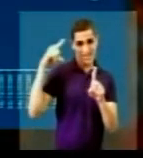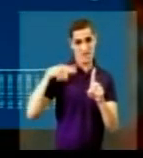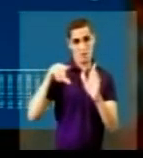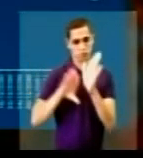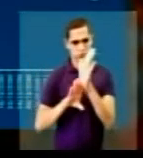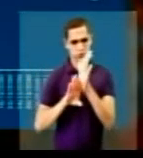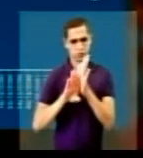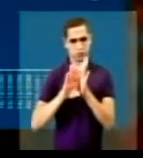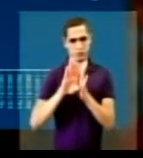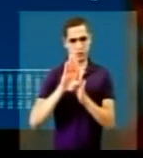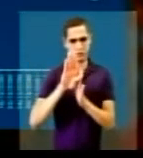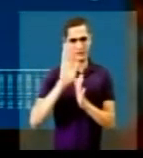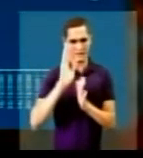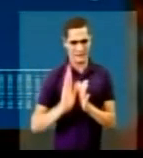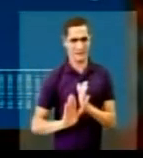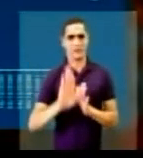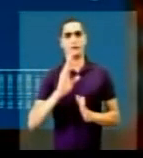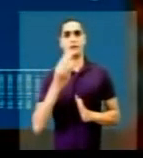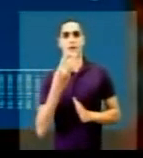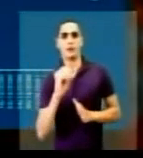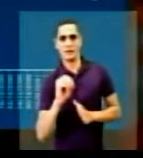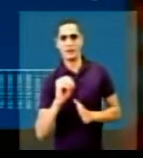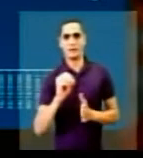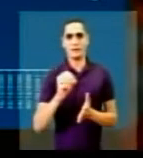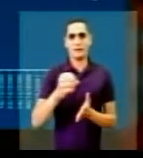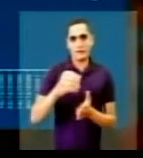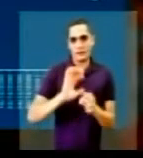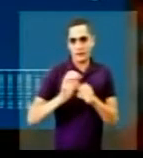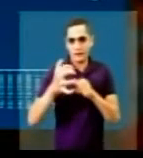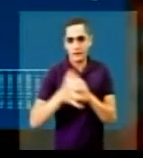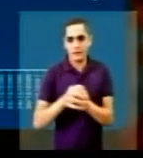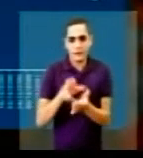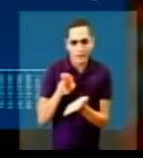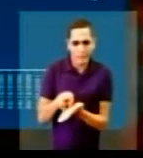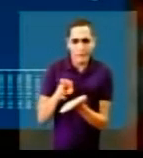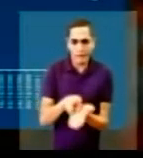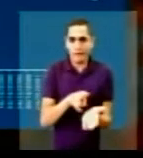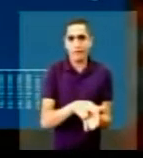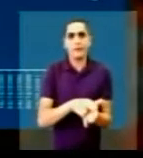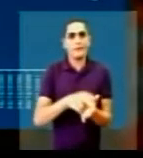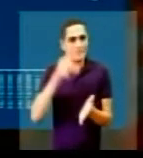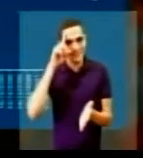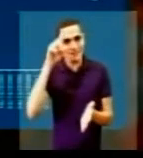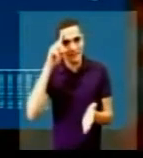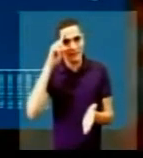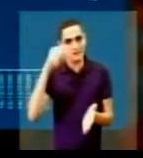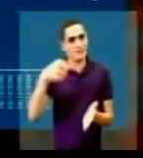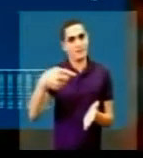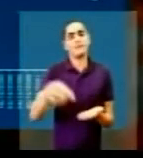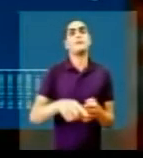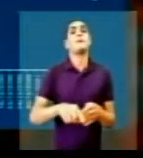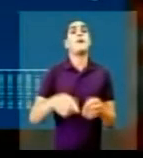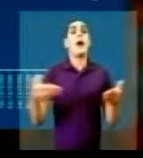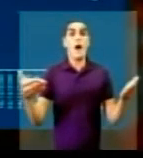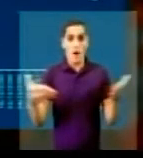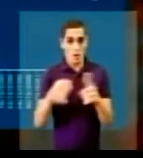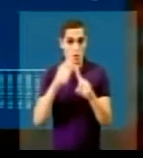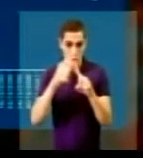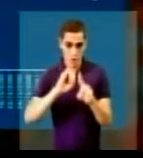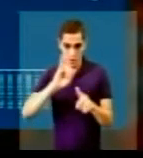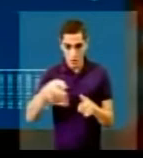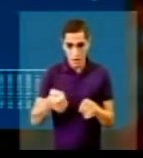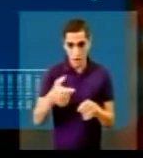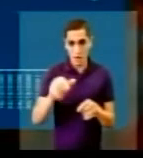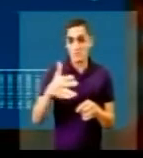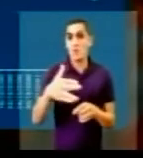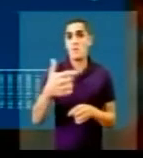com 30 casos confirmados de Covid, internando por dia, em média. E depois, agora, em janeiro, nós tivemos aí 23 casos,